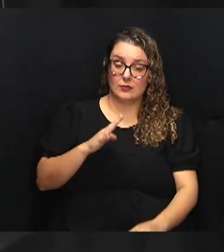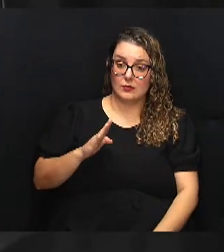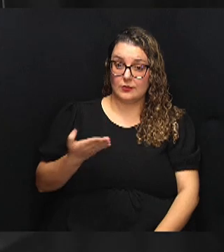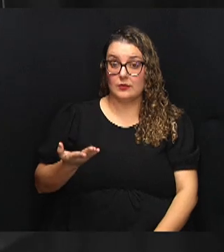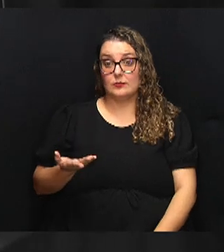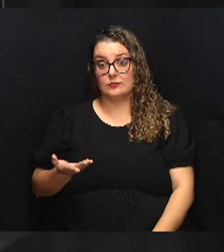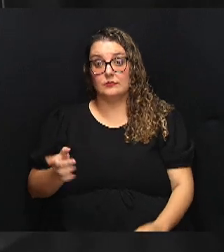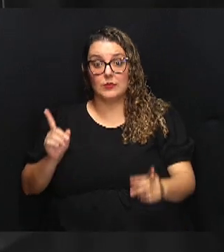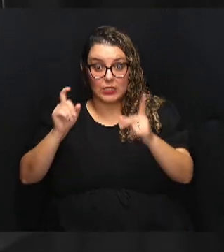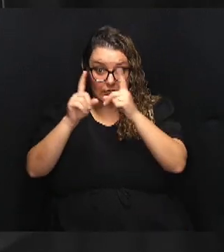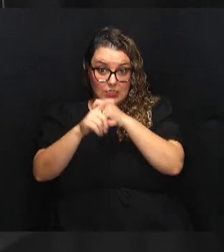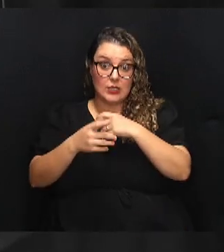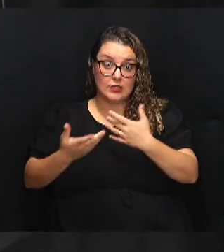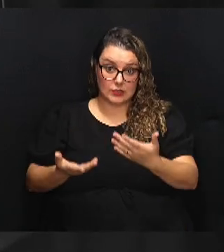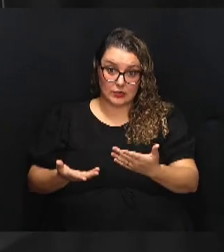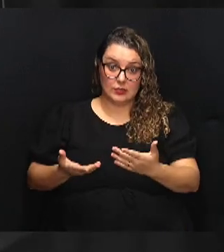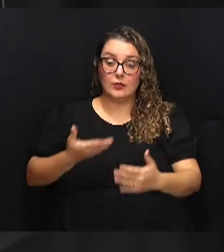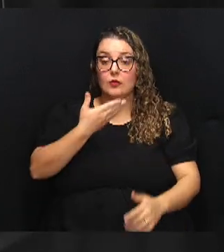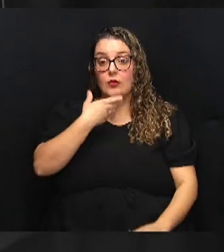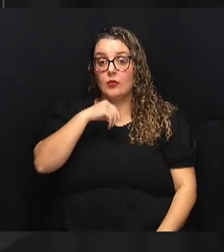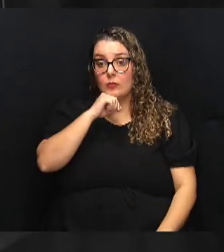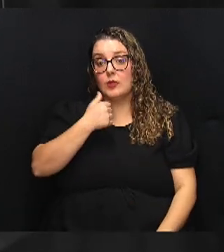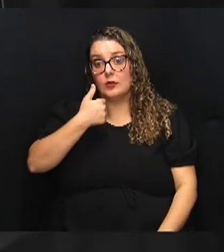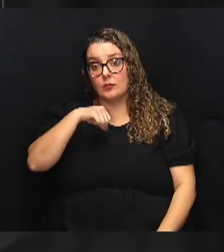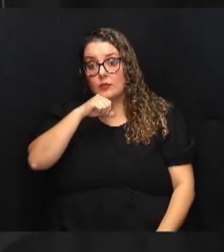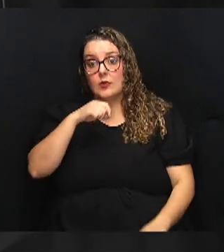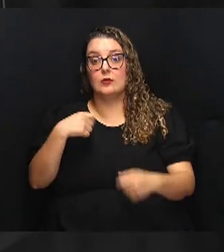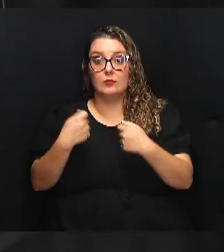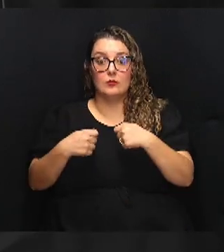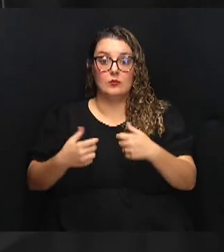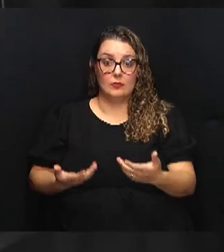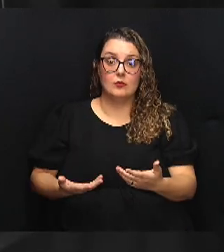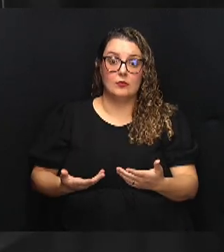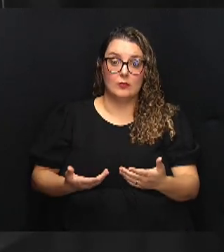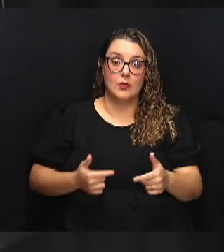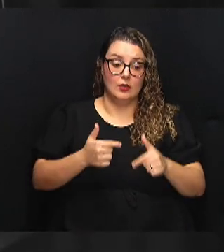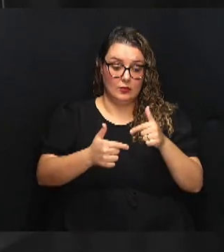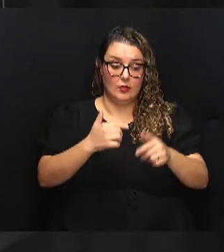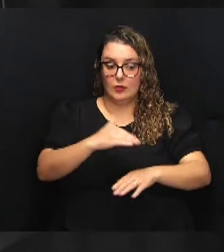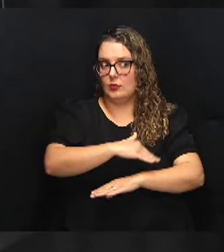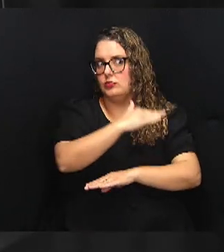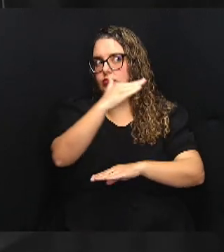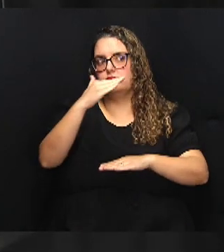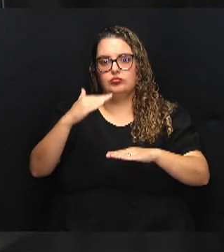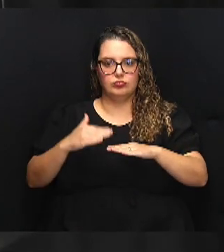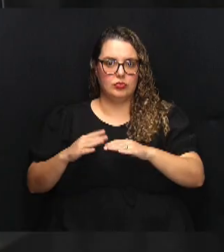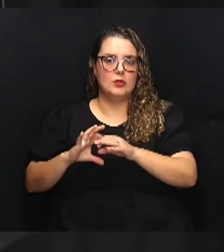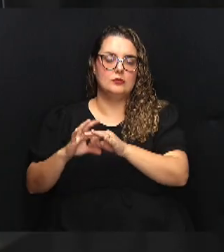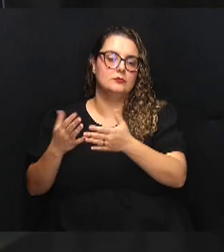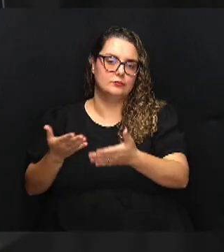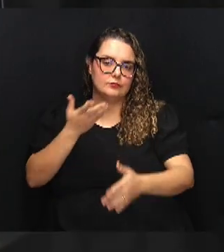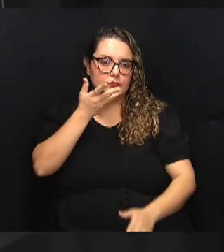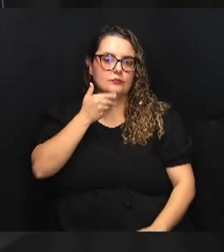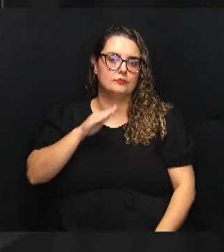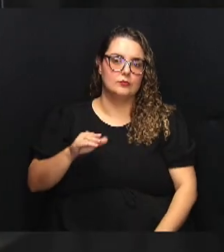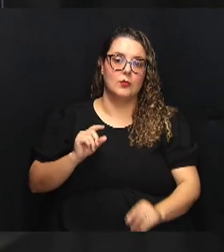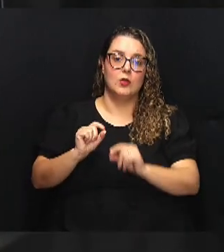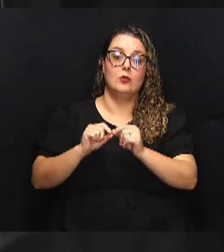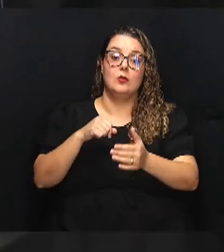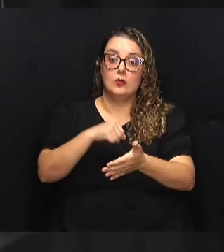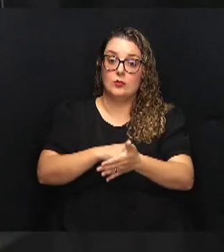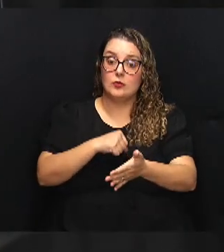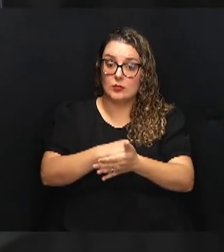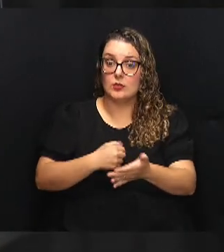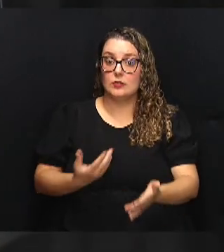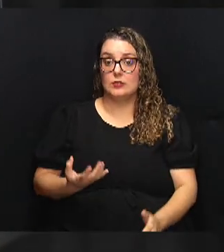acaba dificultando muito aquele pai, aquela mãe que precisa trabalhar o dia inteiro e deixar a criança. Então, o que eu luto, né? Que